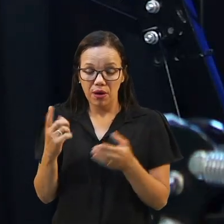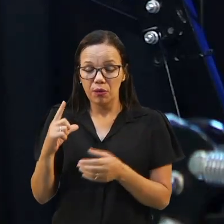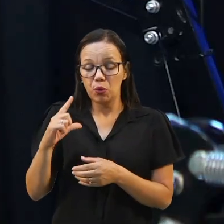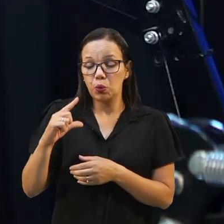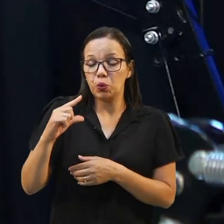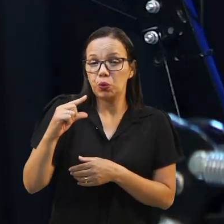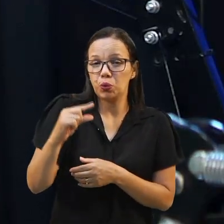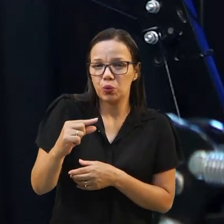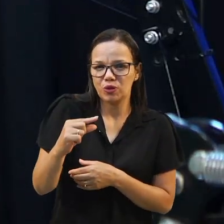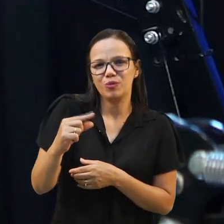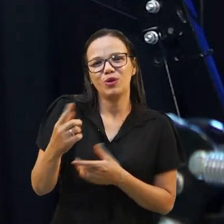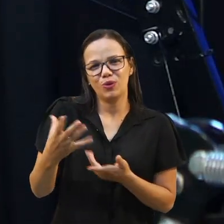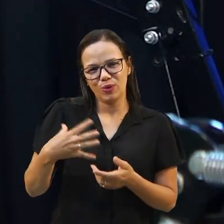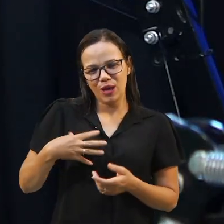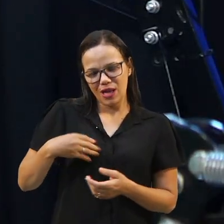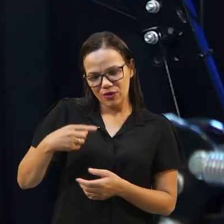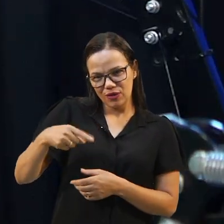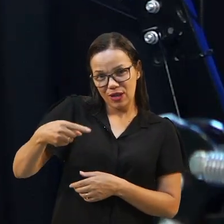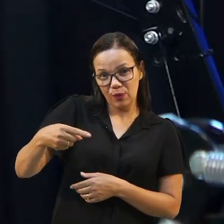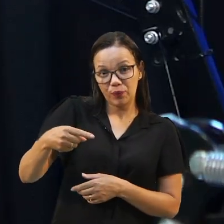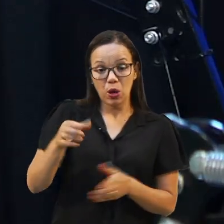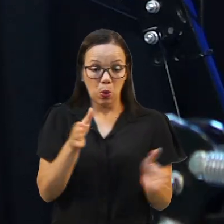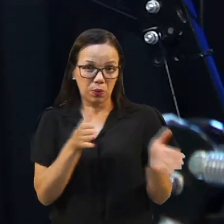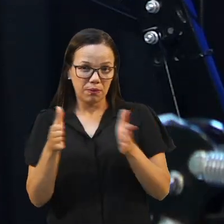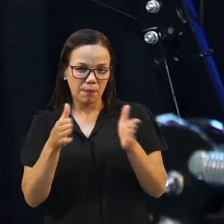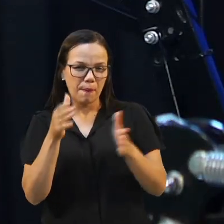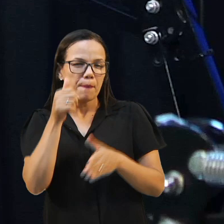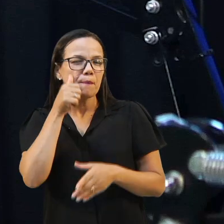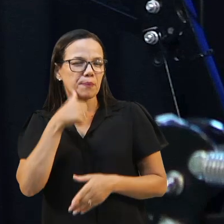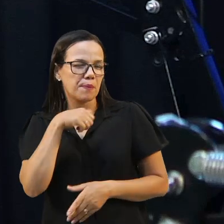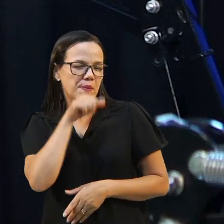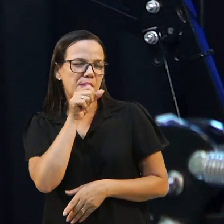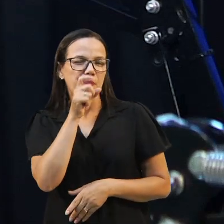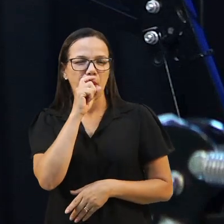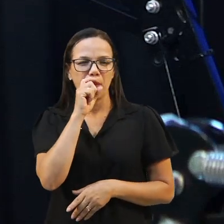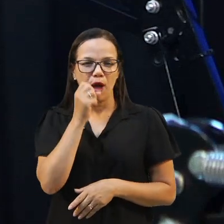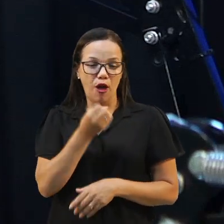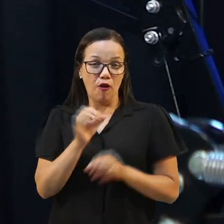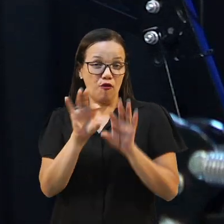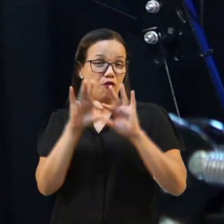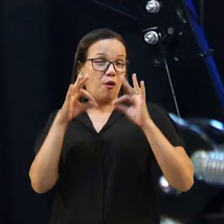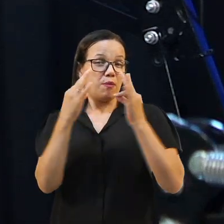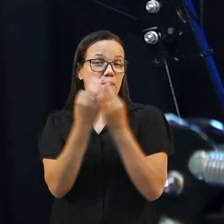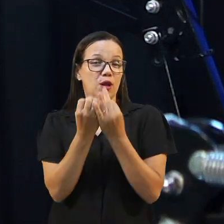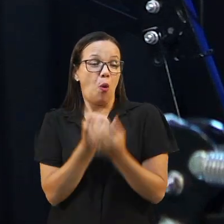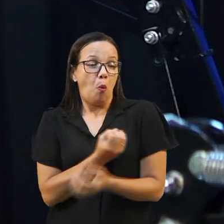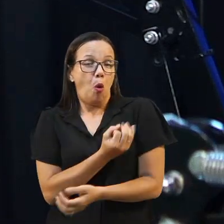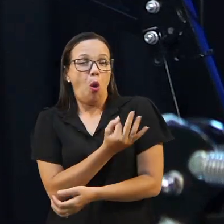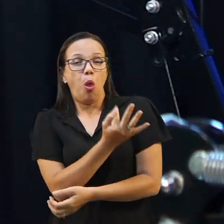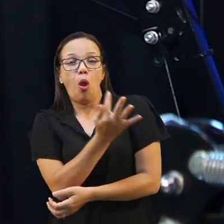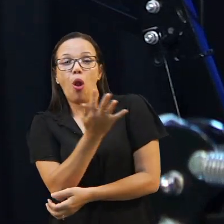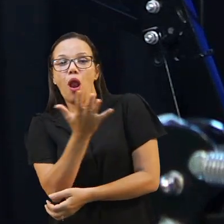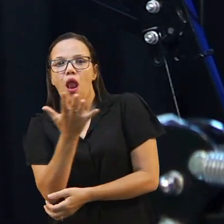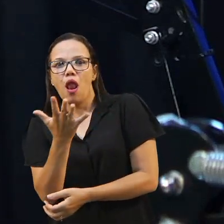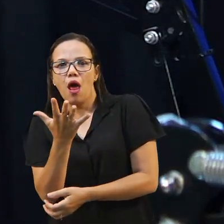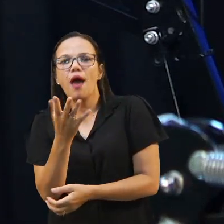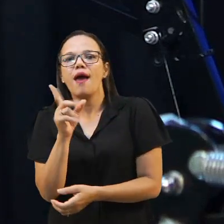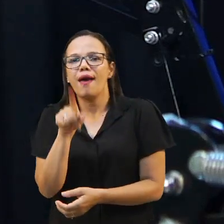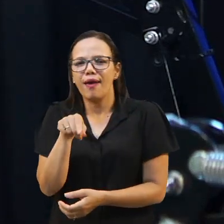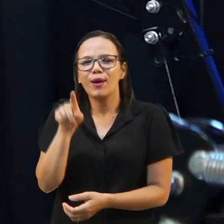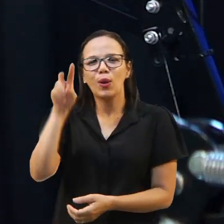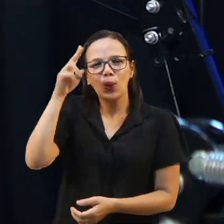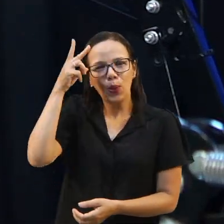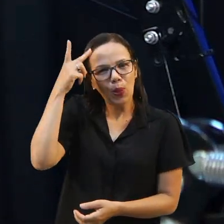diminuição. Na época dos meus pais, famílias numerosas era o que era normal,